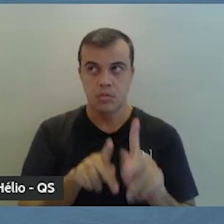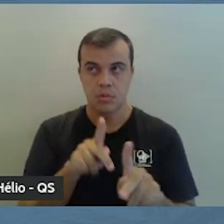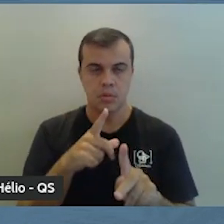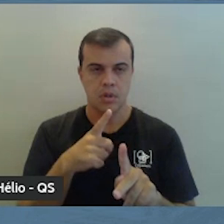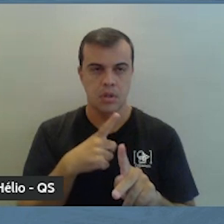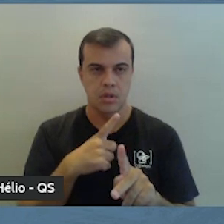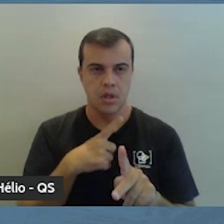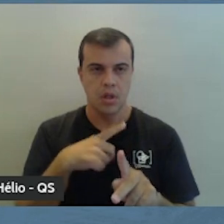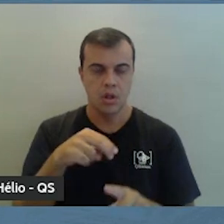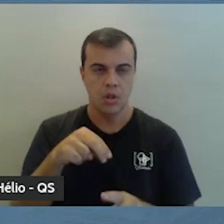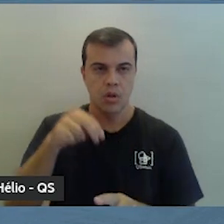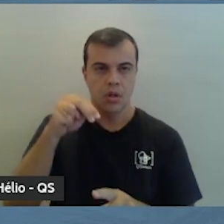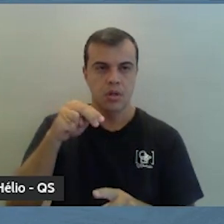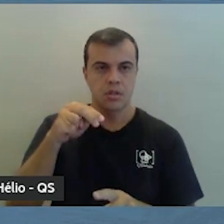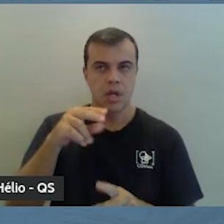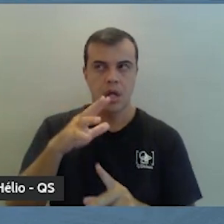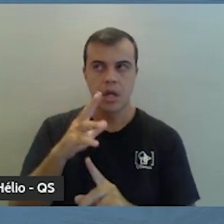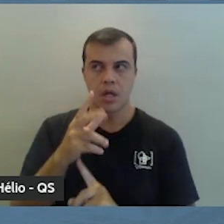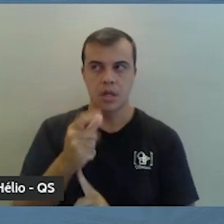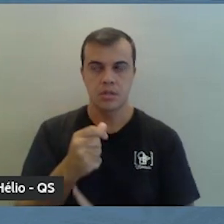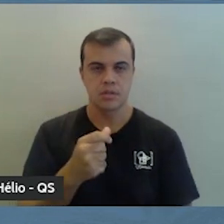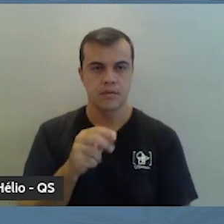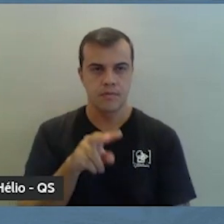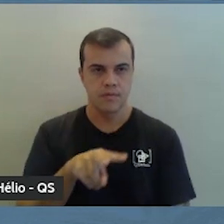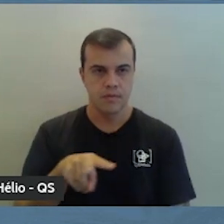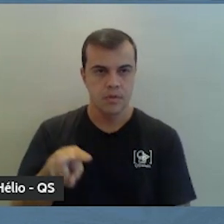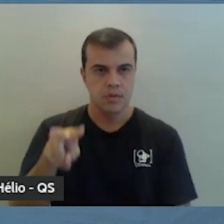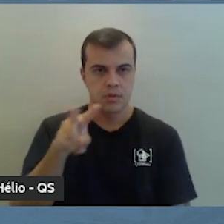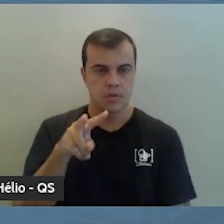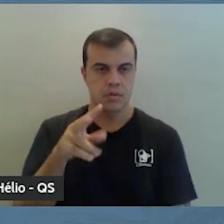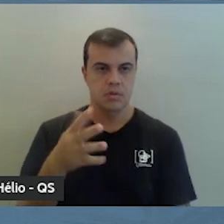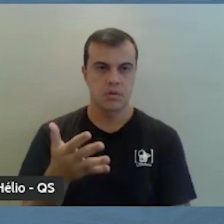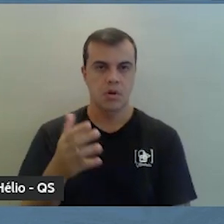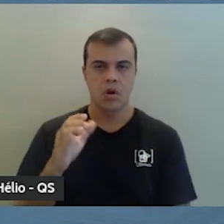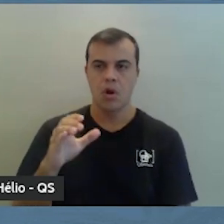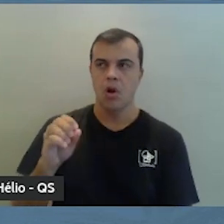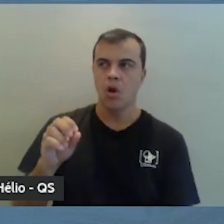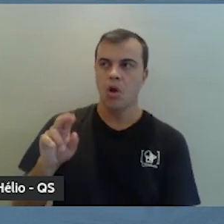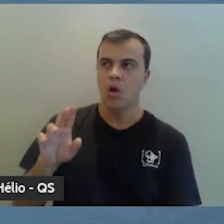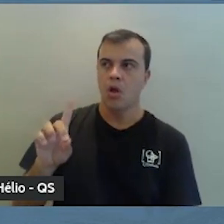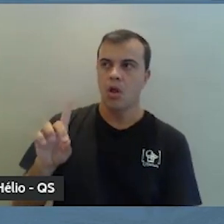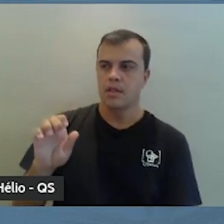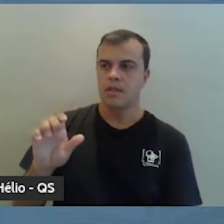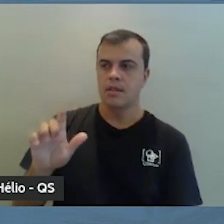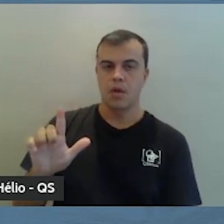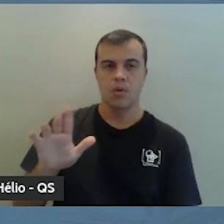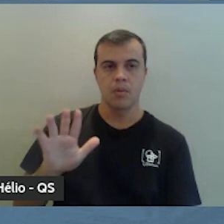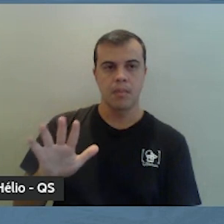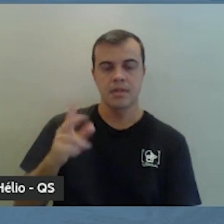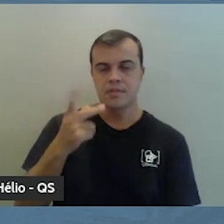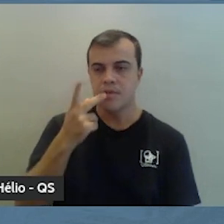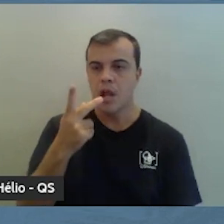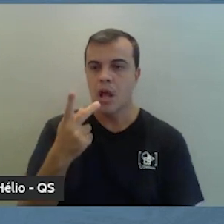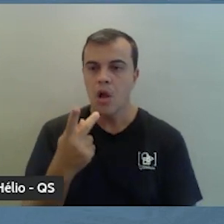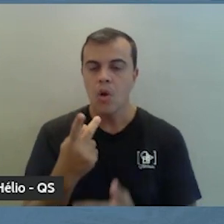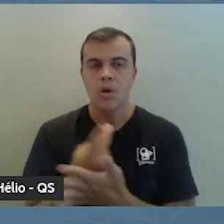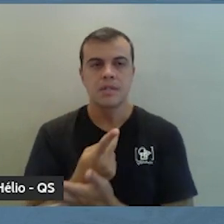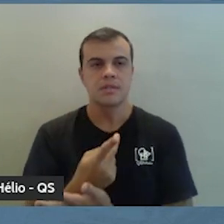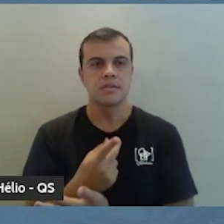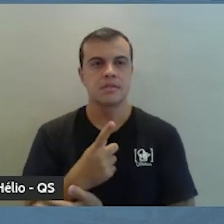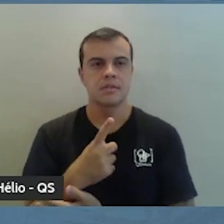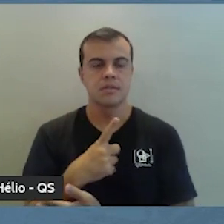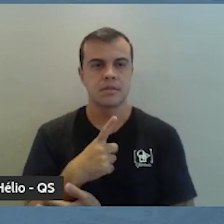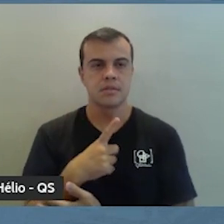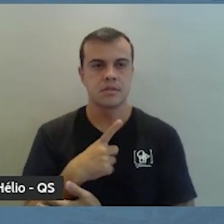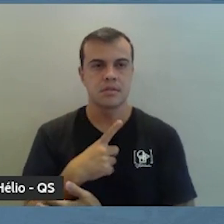Nordeste, artes visuais, cordel. A gente pensa no cordel. Mas o que acontece é que ao